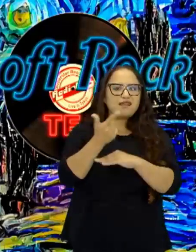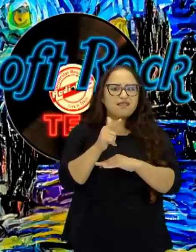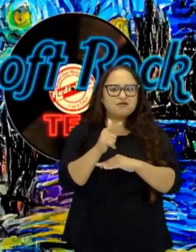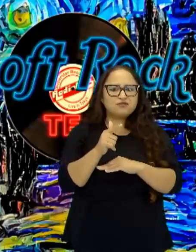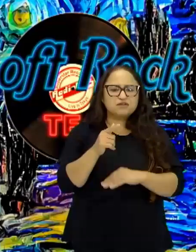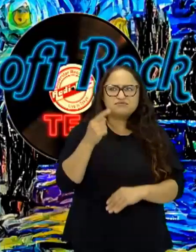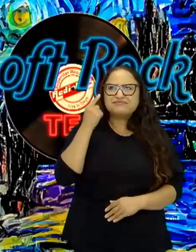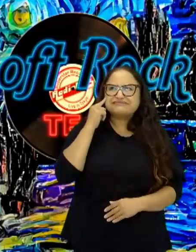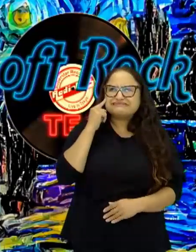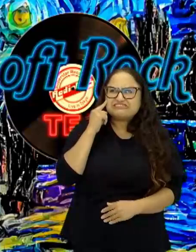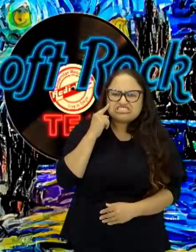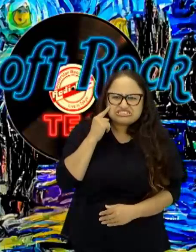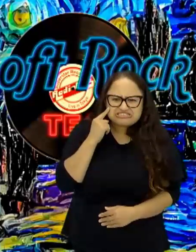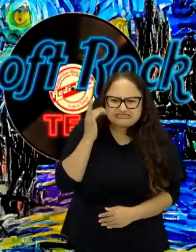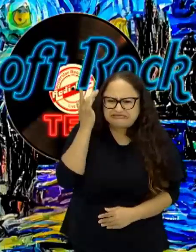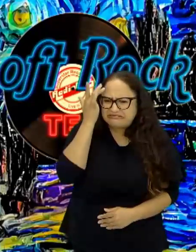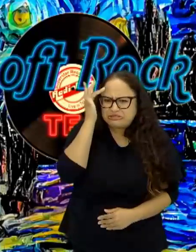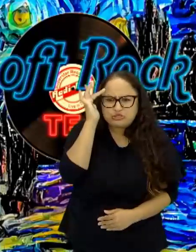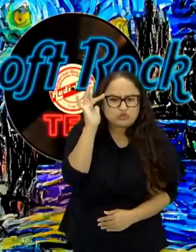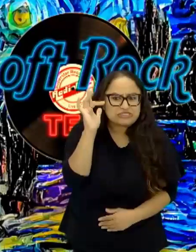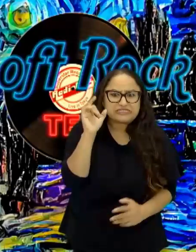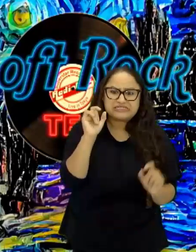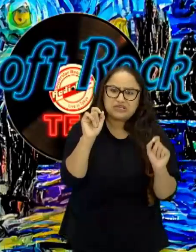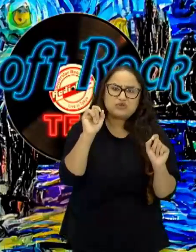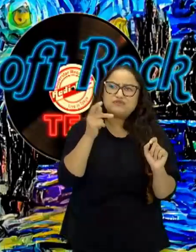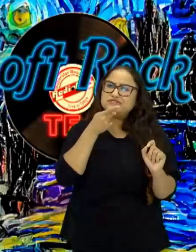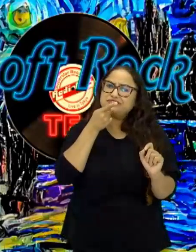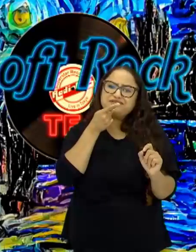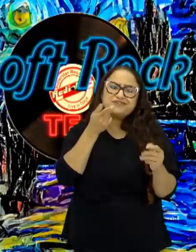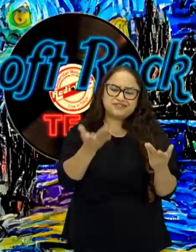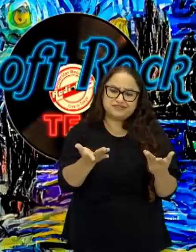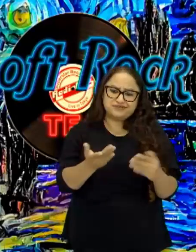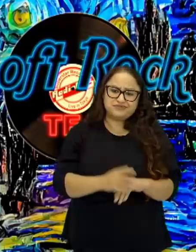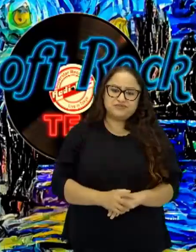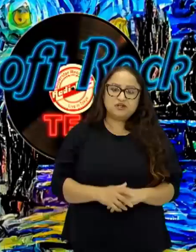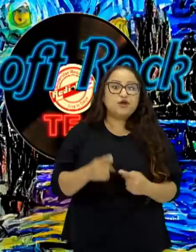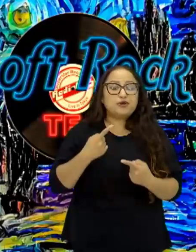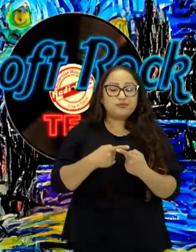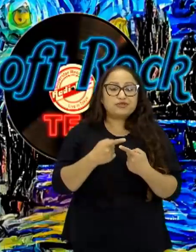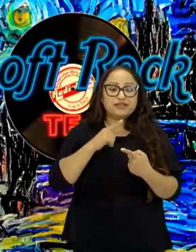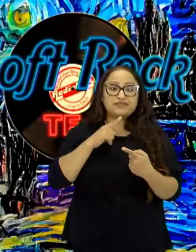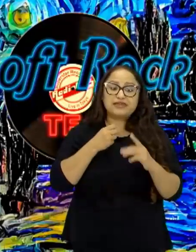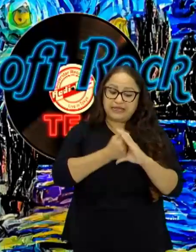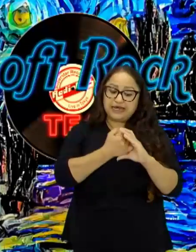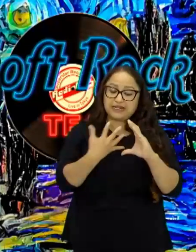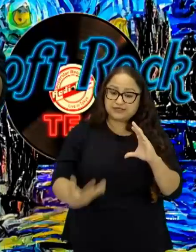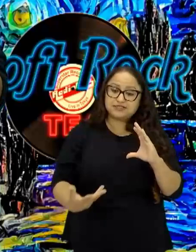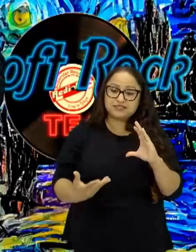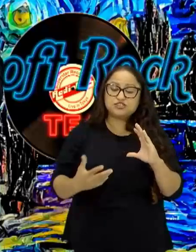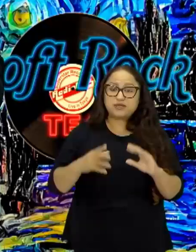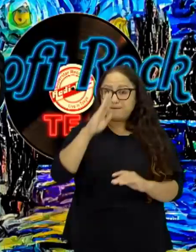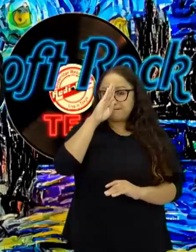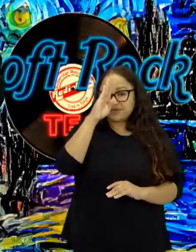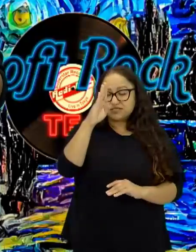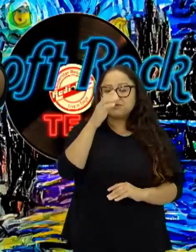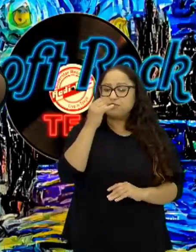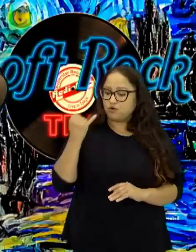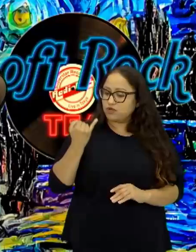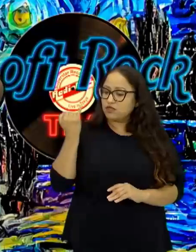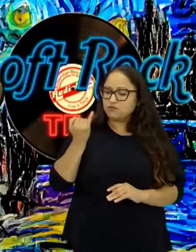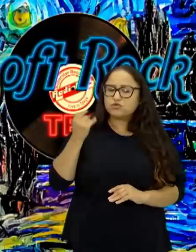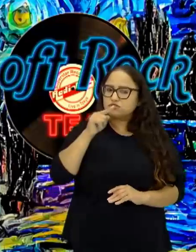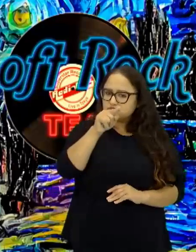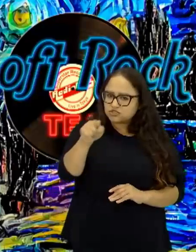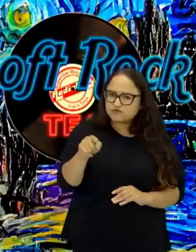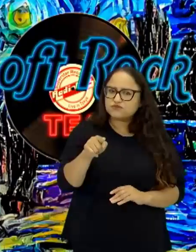não está entendendo o que você está imitando, falando, não sei do que você está imitando, porque existe aquele elemento principal que você não está fazendo, né? Então é importante sempre carregar